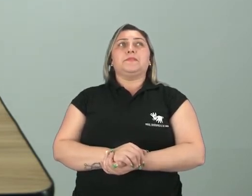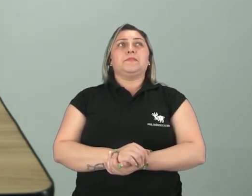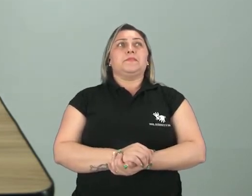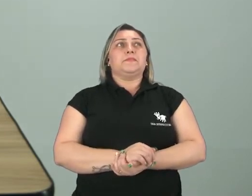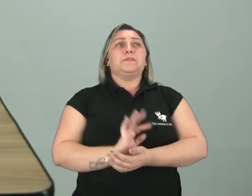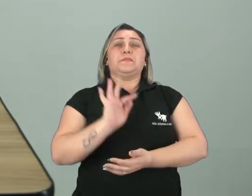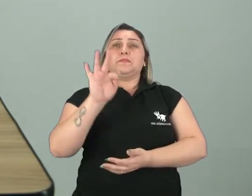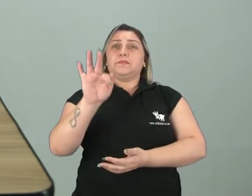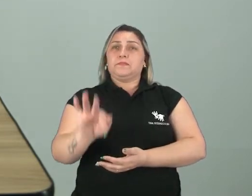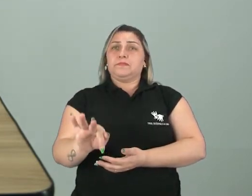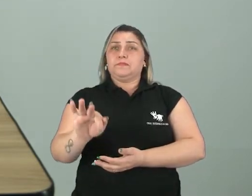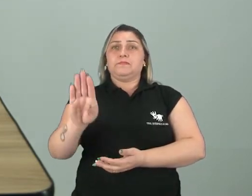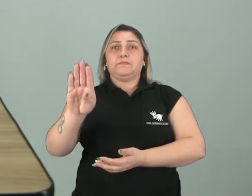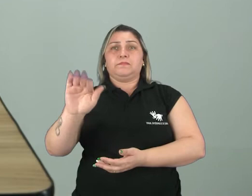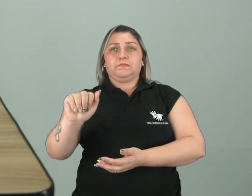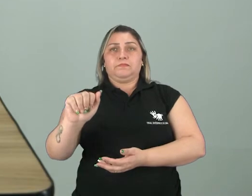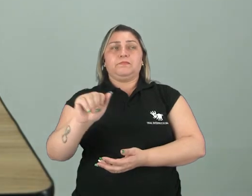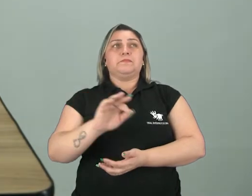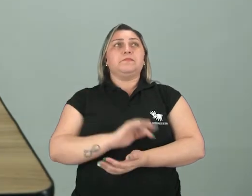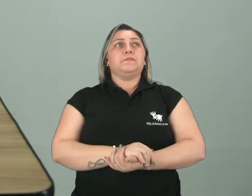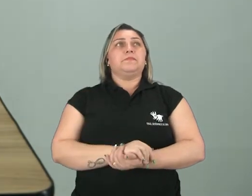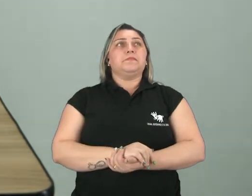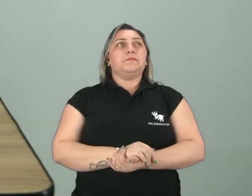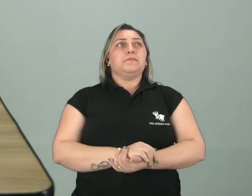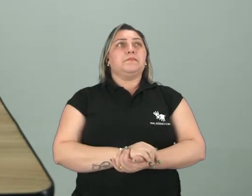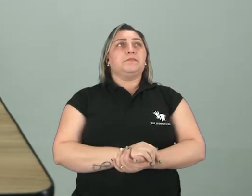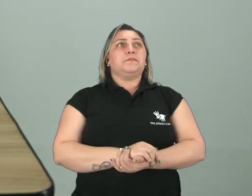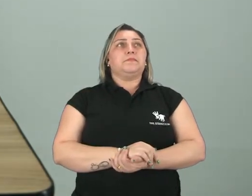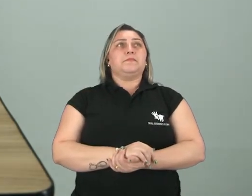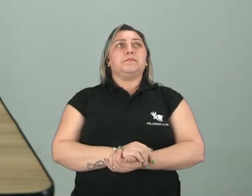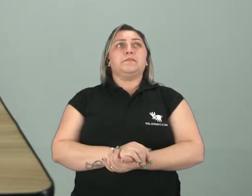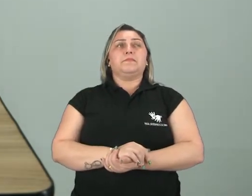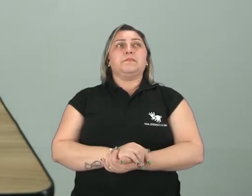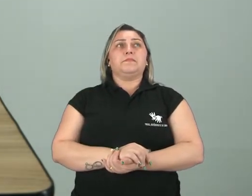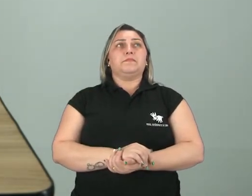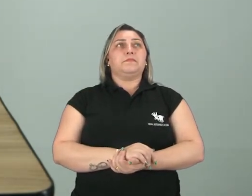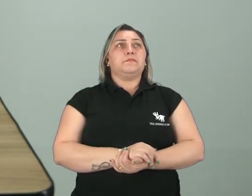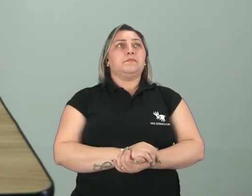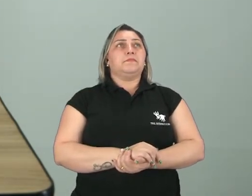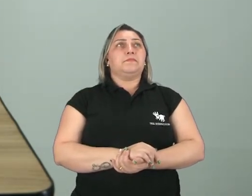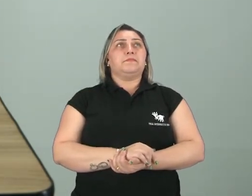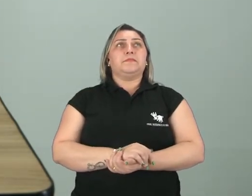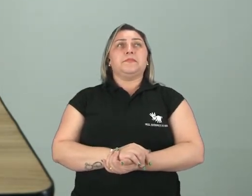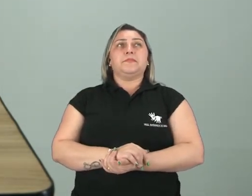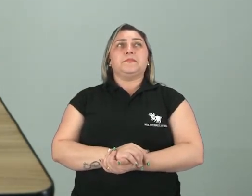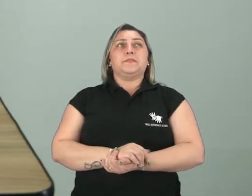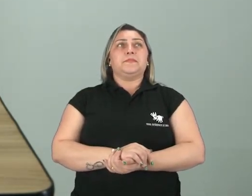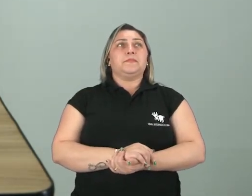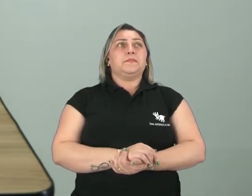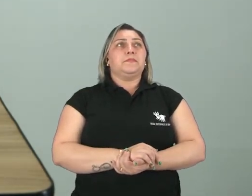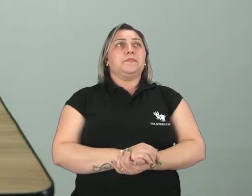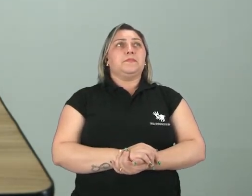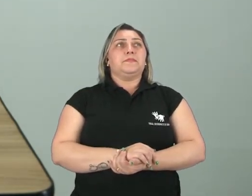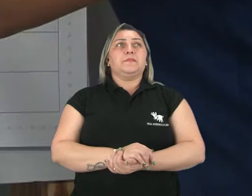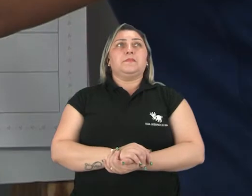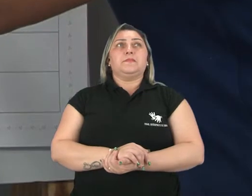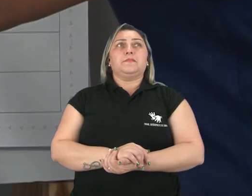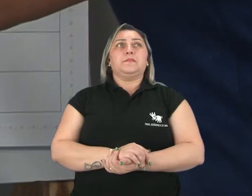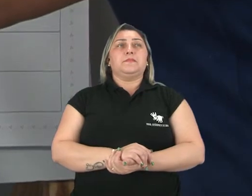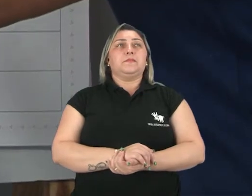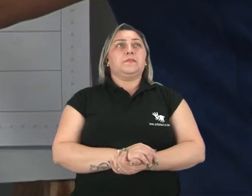o som final aqui bar e nessa palavra também